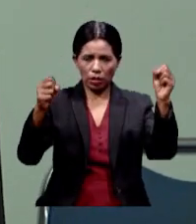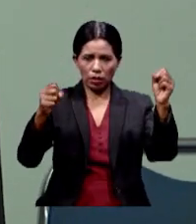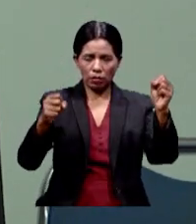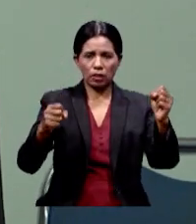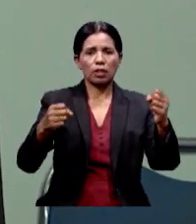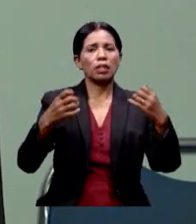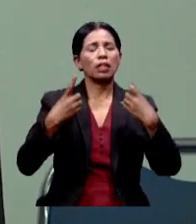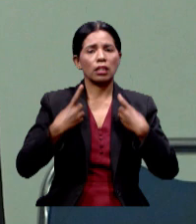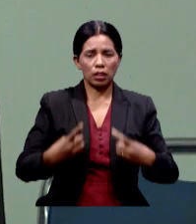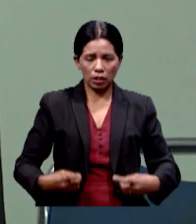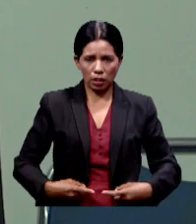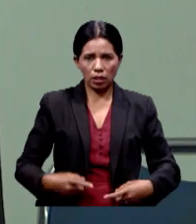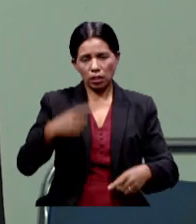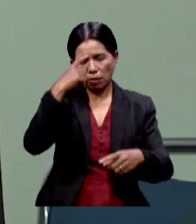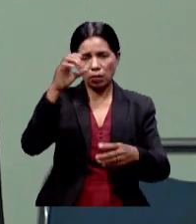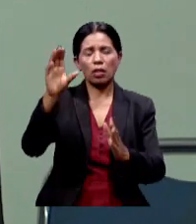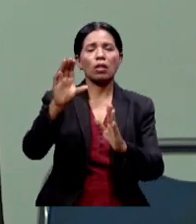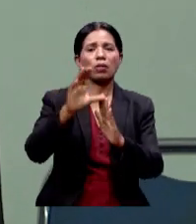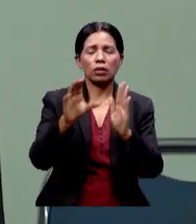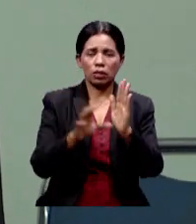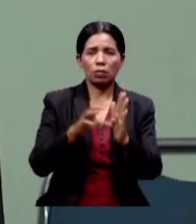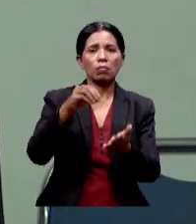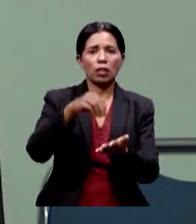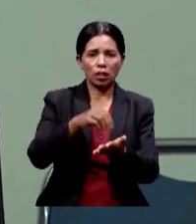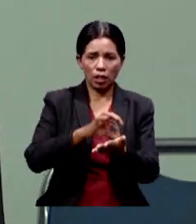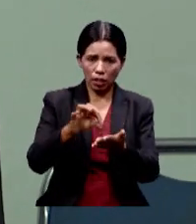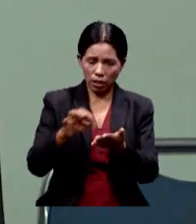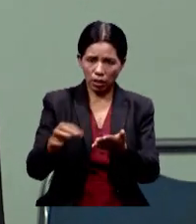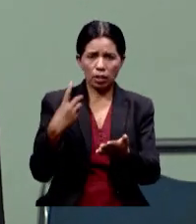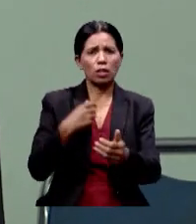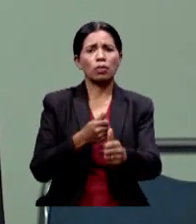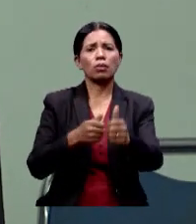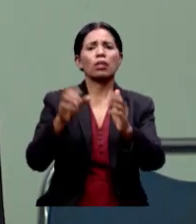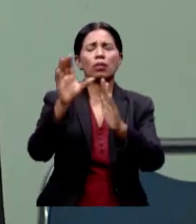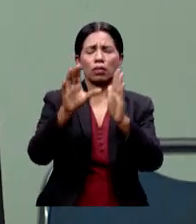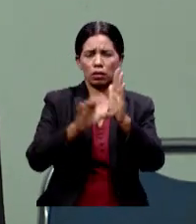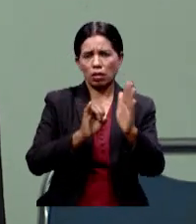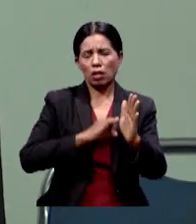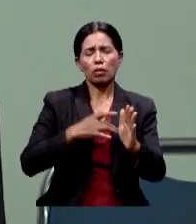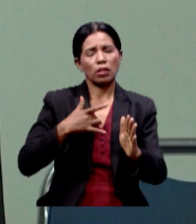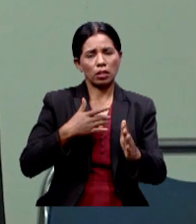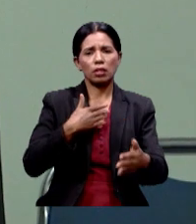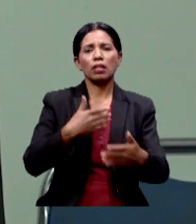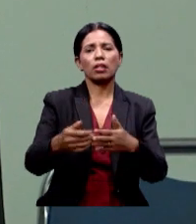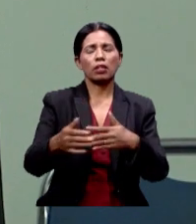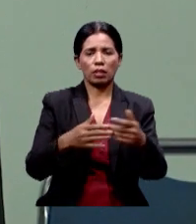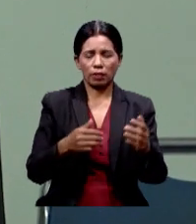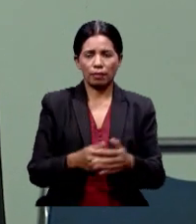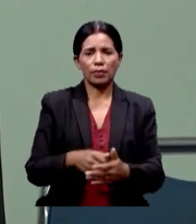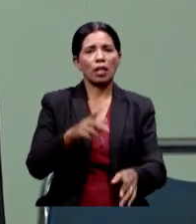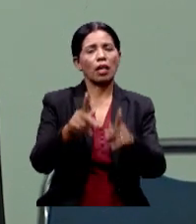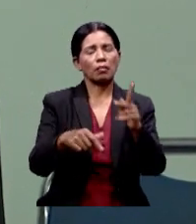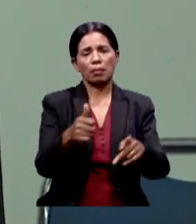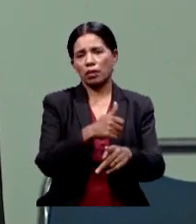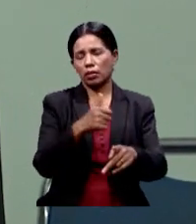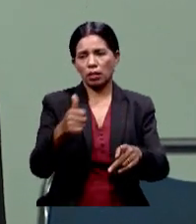dignidade Laos. Também nem condição matura e tal outra condição, nem be o sindica se normal ela. E é uma balu evita